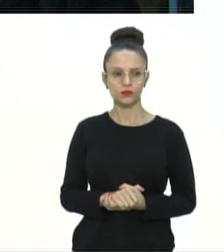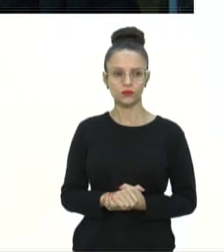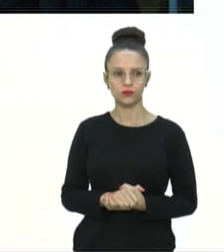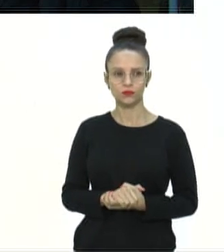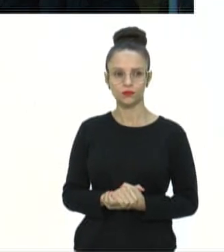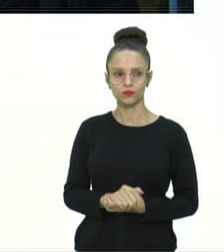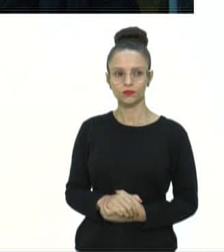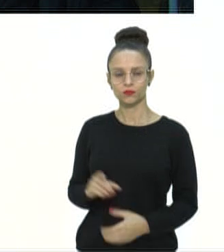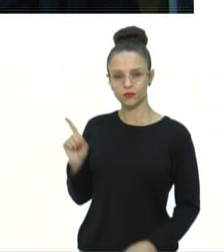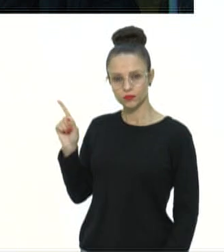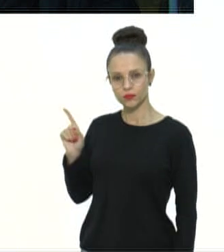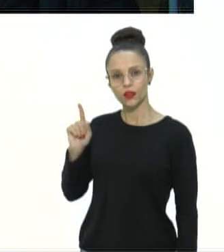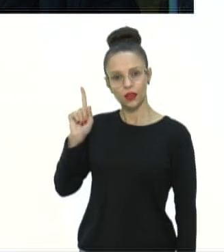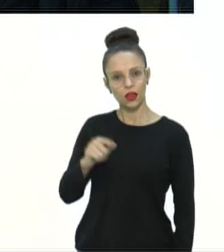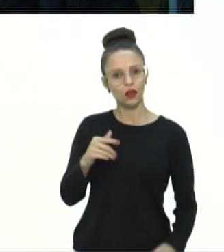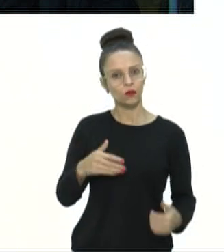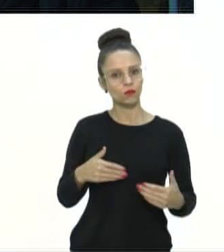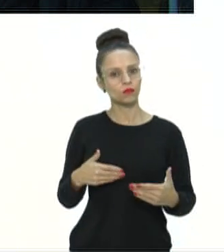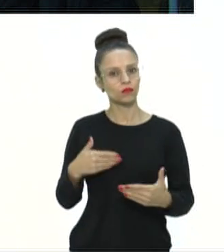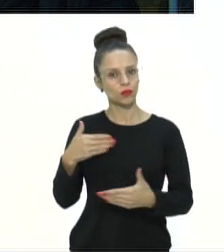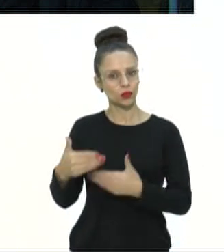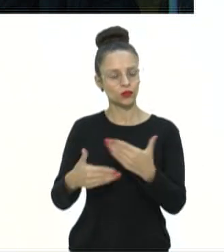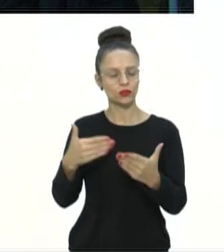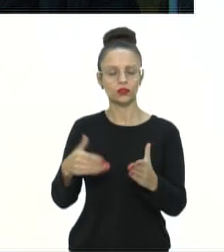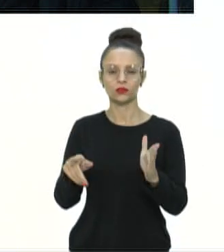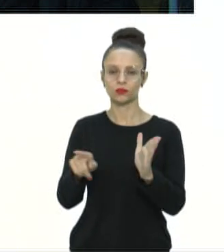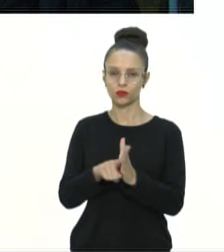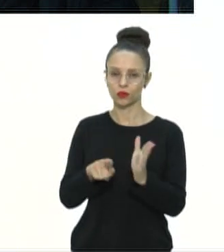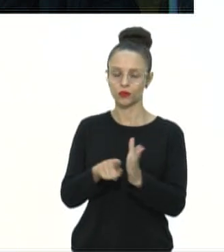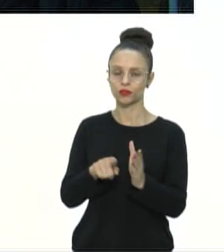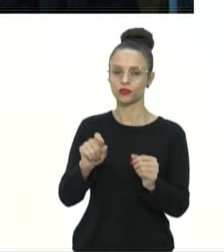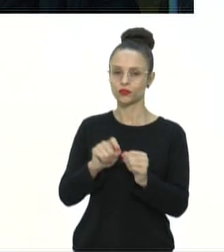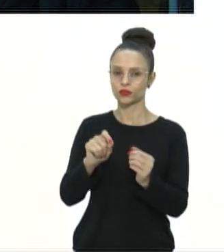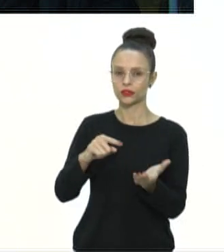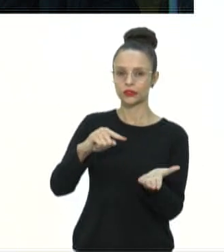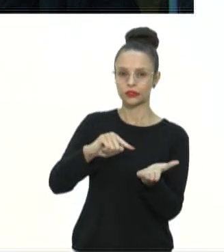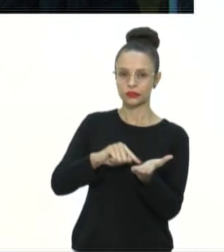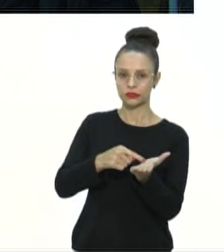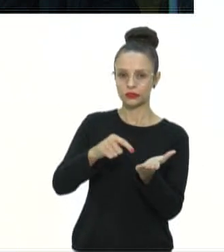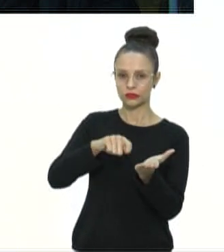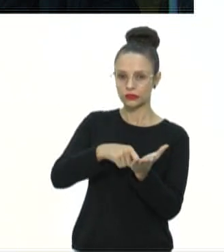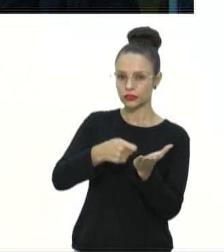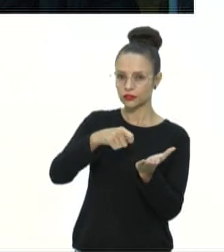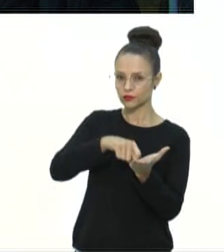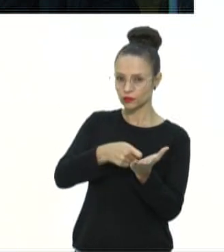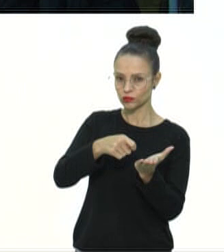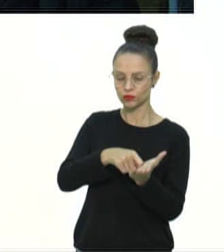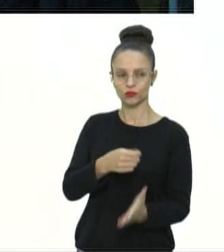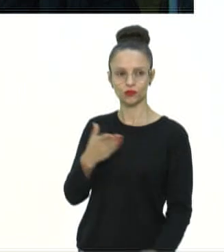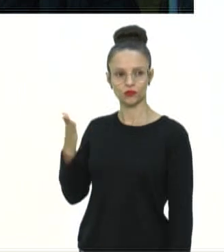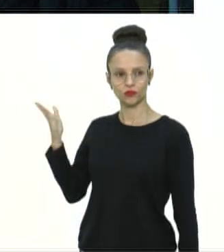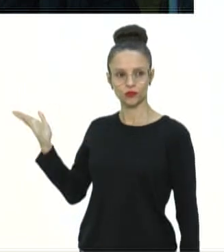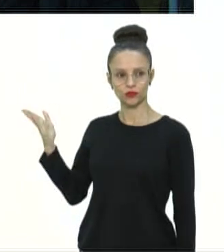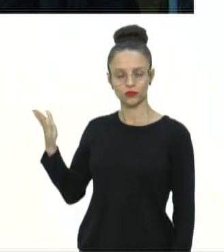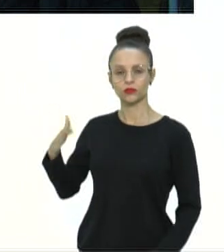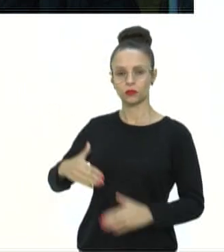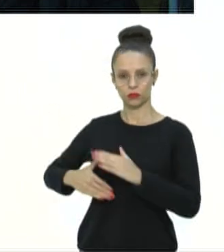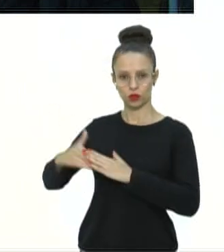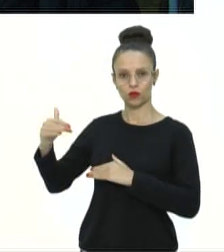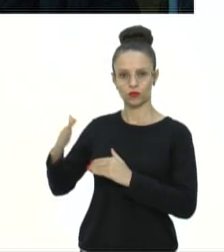Esse é um processo de criação dessas gravuras. Então, aqui está o